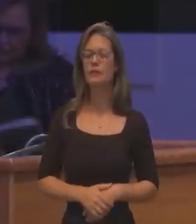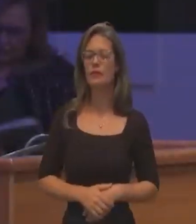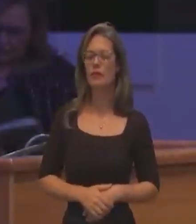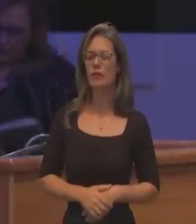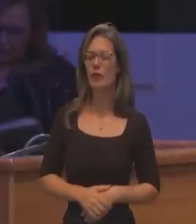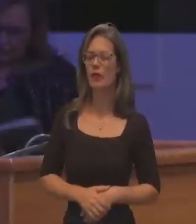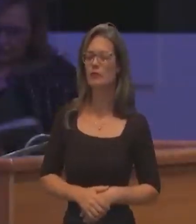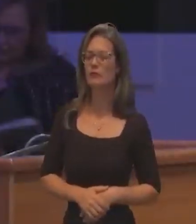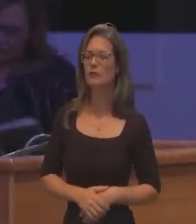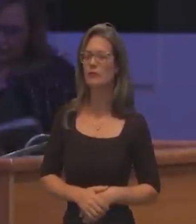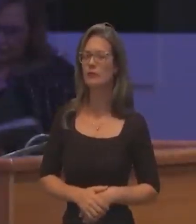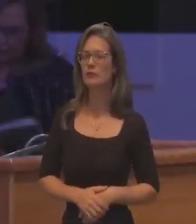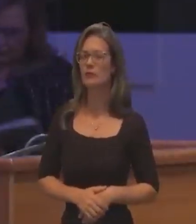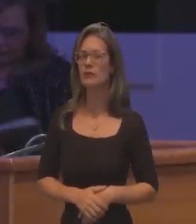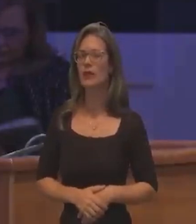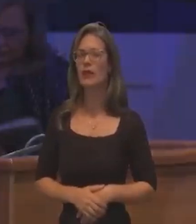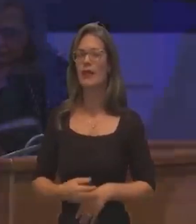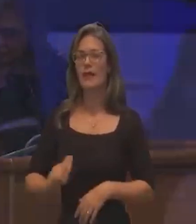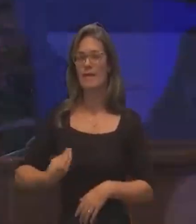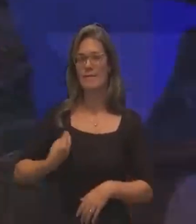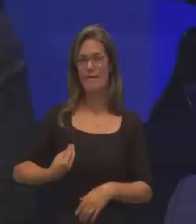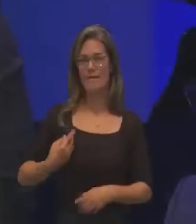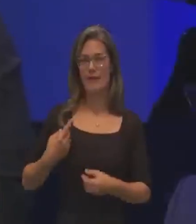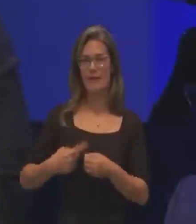Governador Valadares, em Minas Gerais,